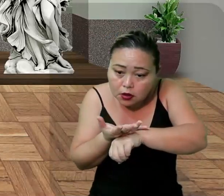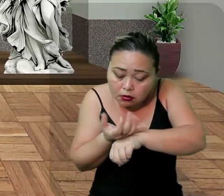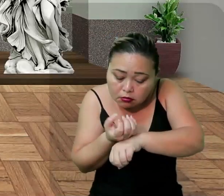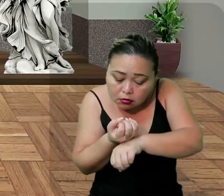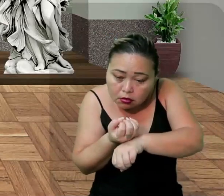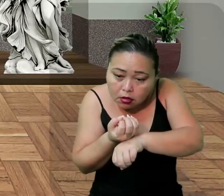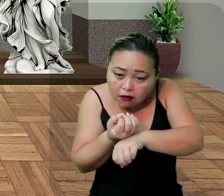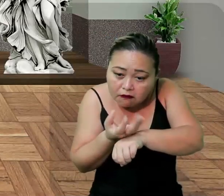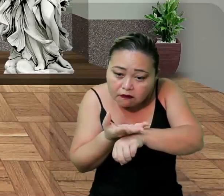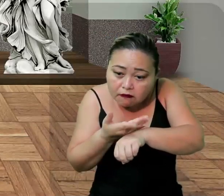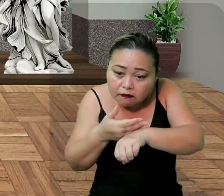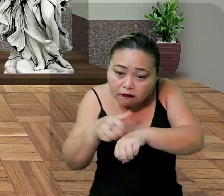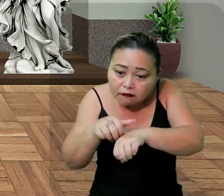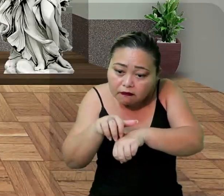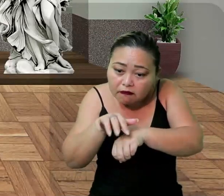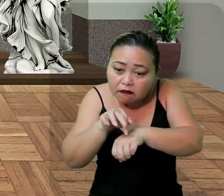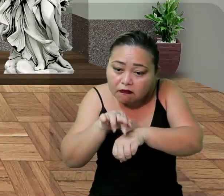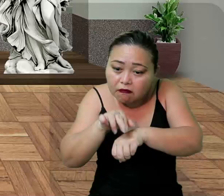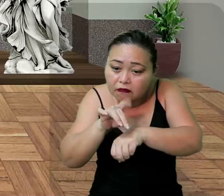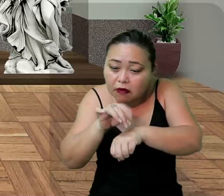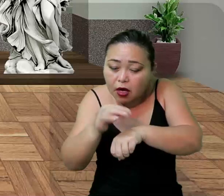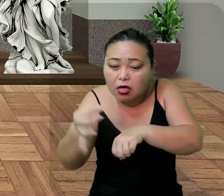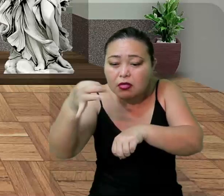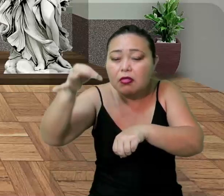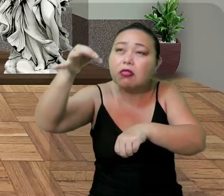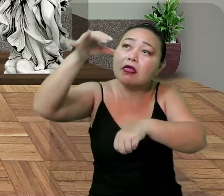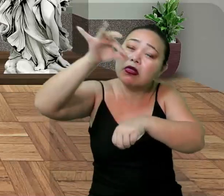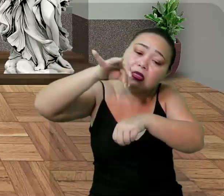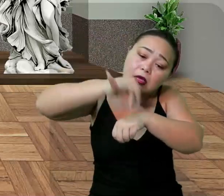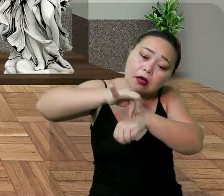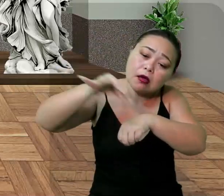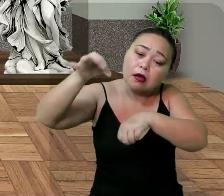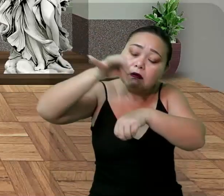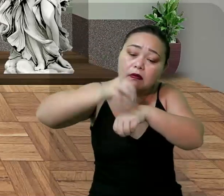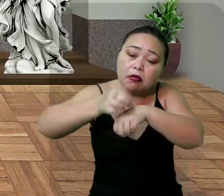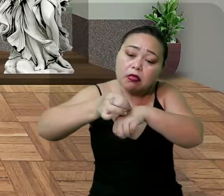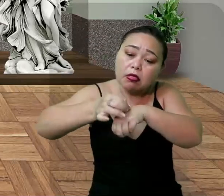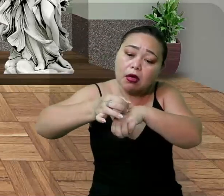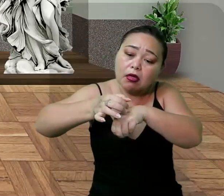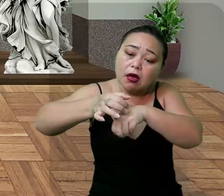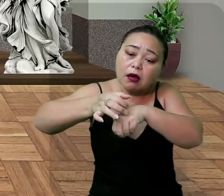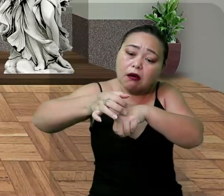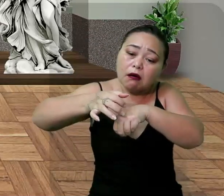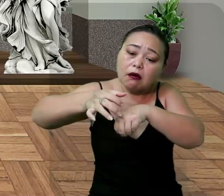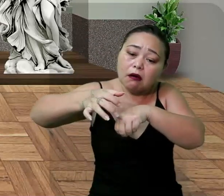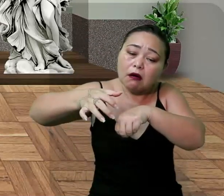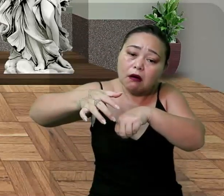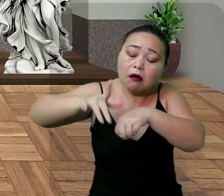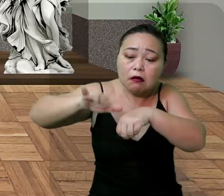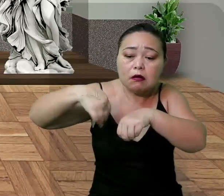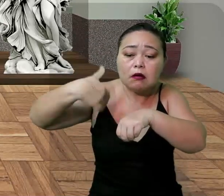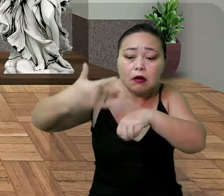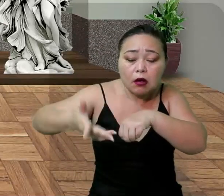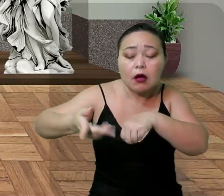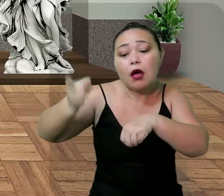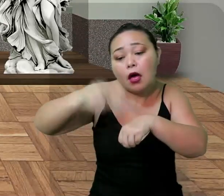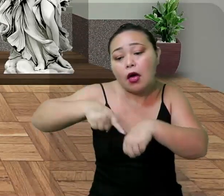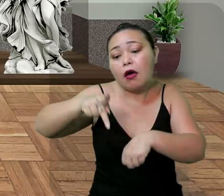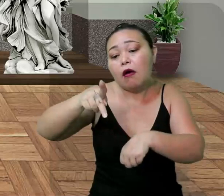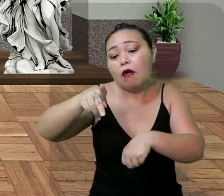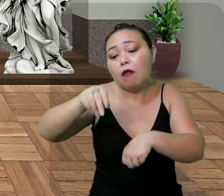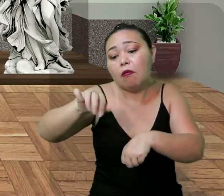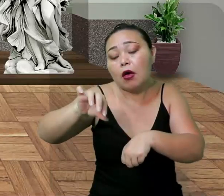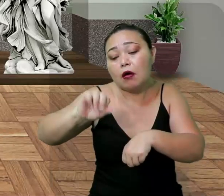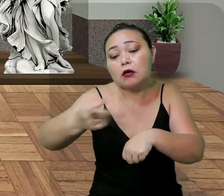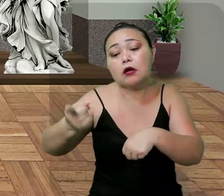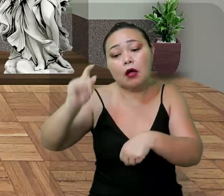aquela ferida. Sentava a mosca e aquilo só piorava, só piorava. Daí o termo peste negra